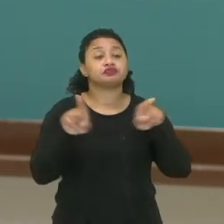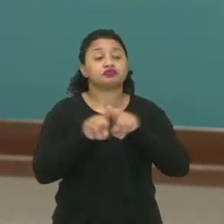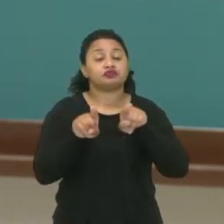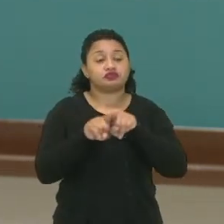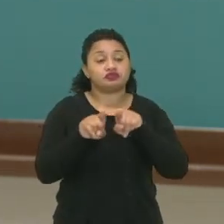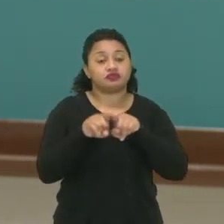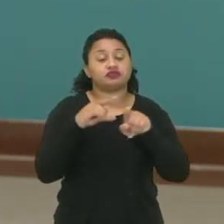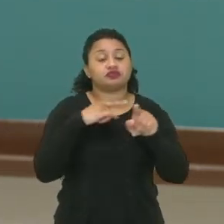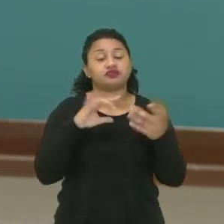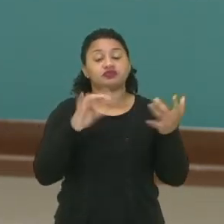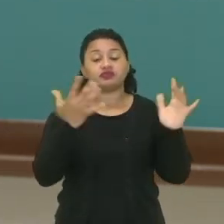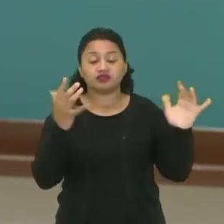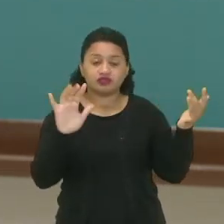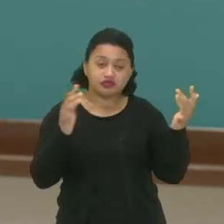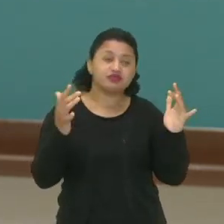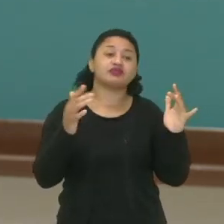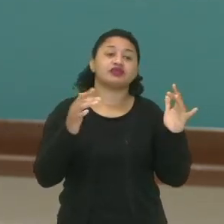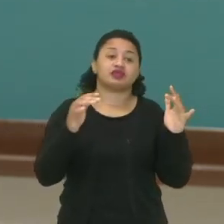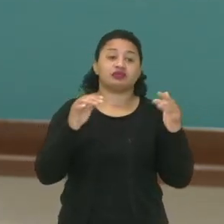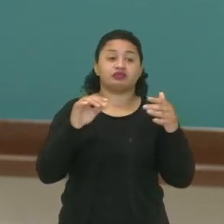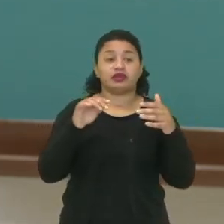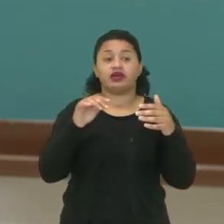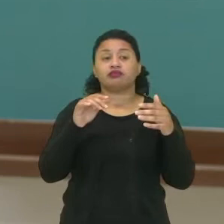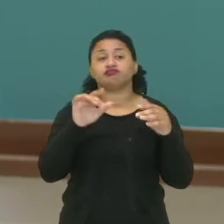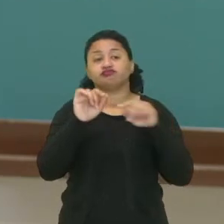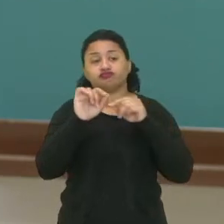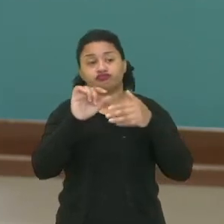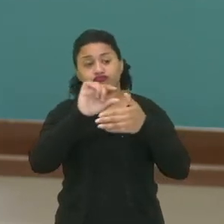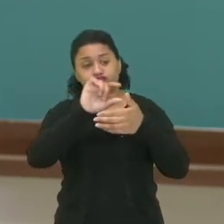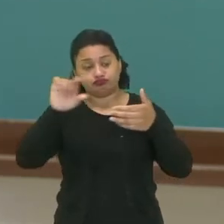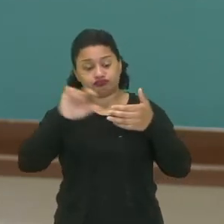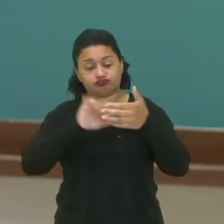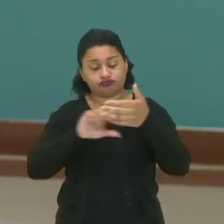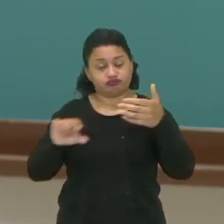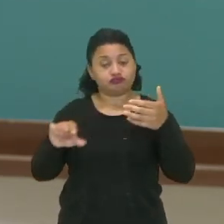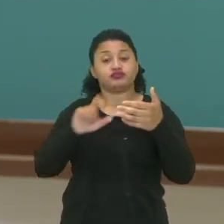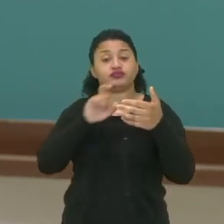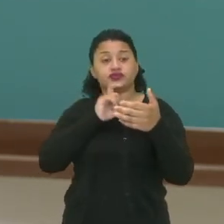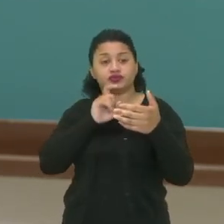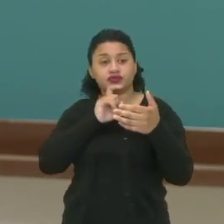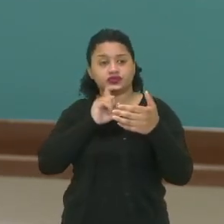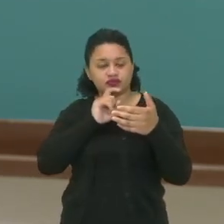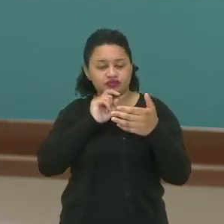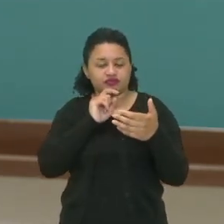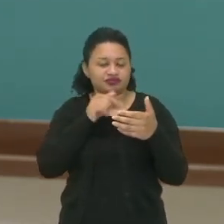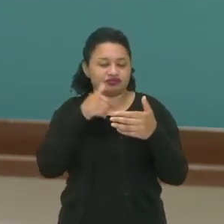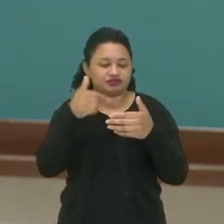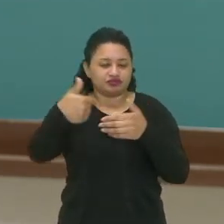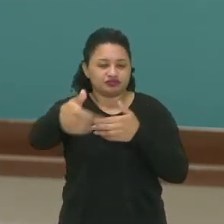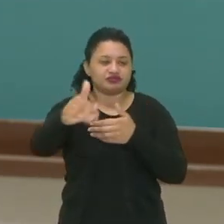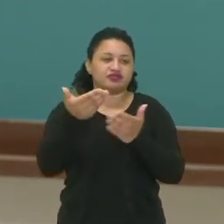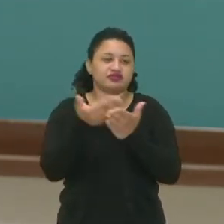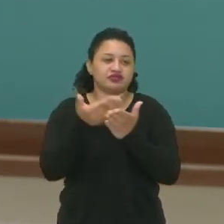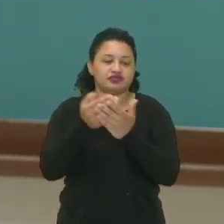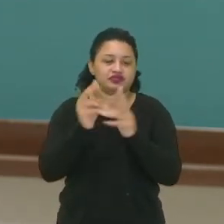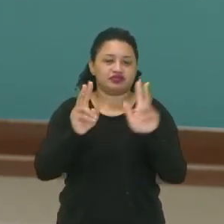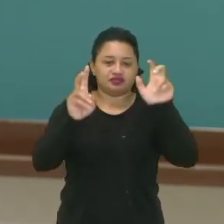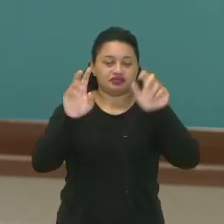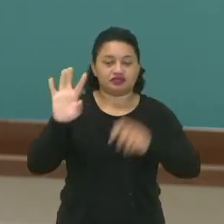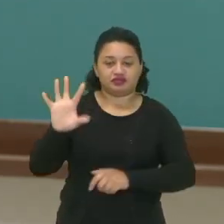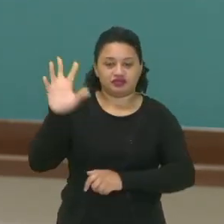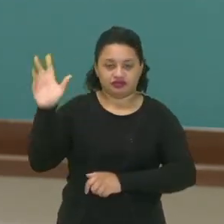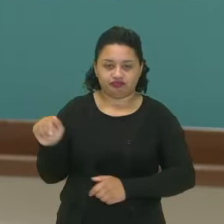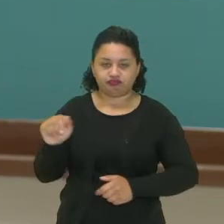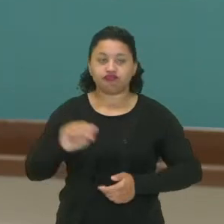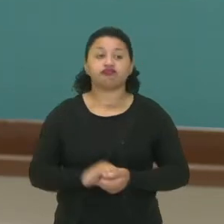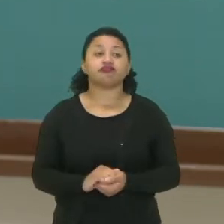climas temperados, que a gente vai ver, e climas frios, ao longo aí, das aulas sobre a África, tá bom? Muito bem. E aqui nós